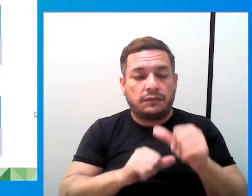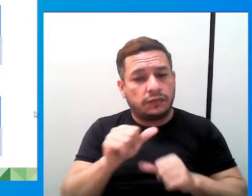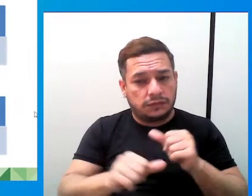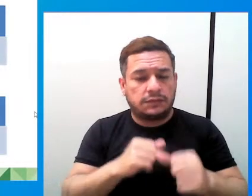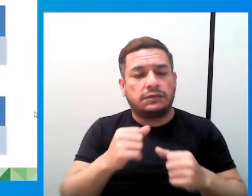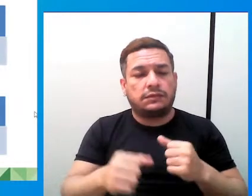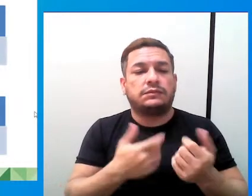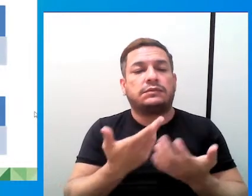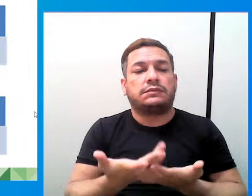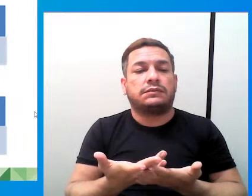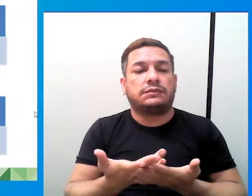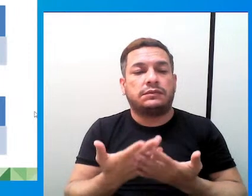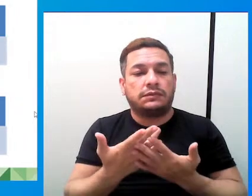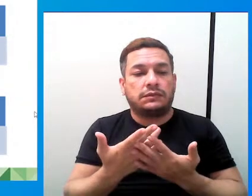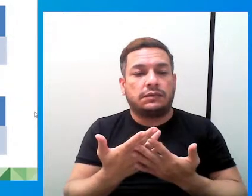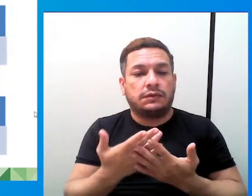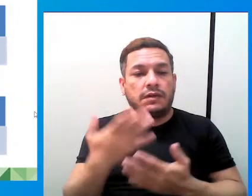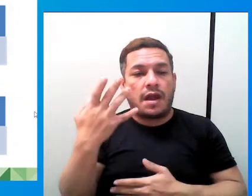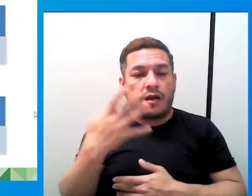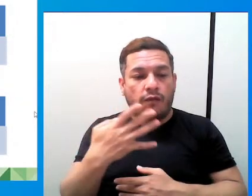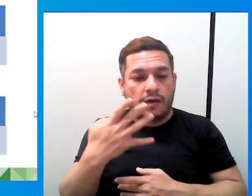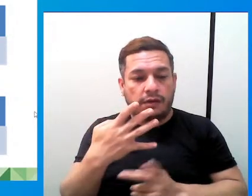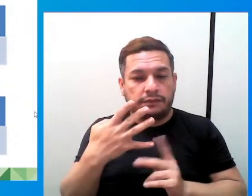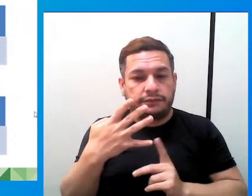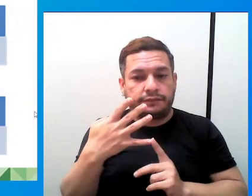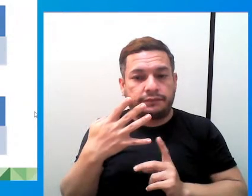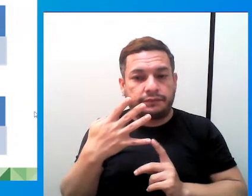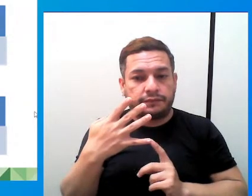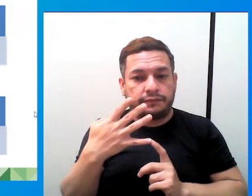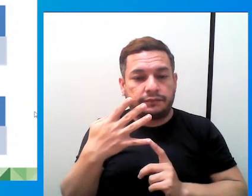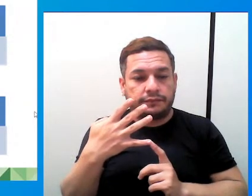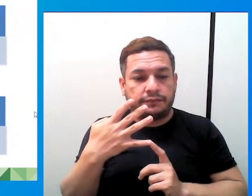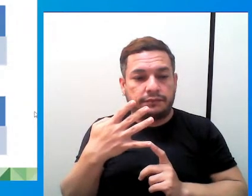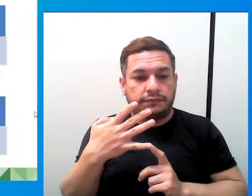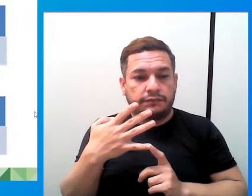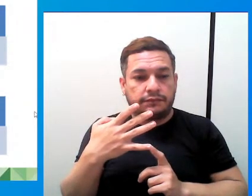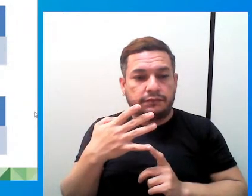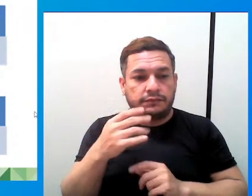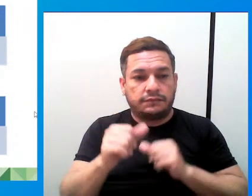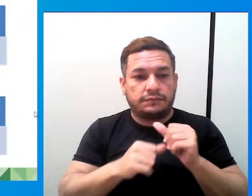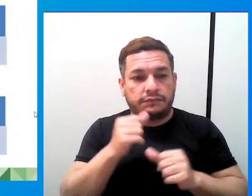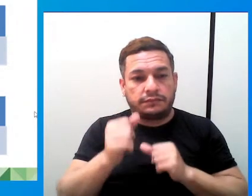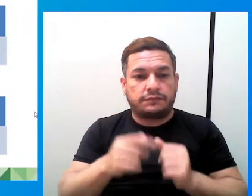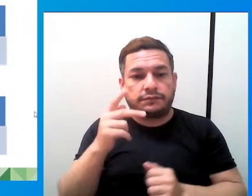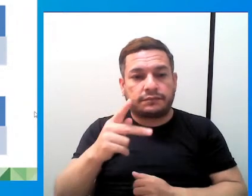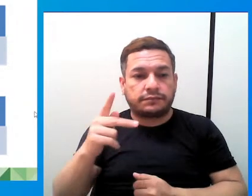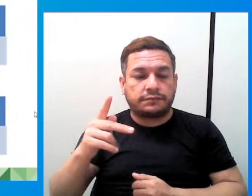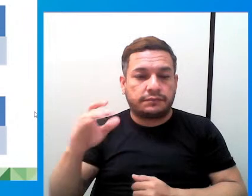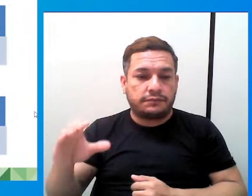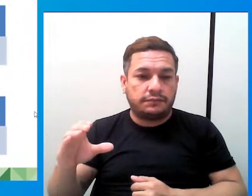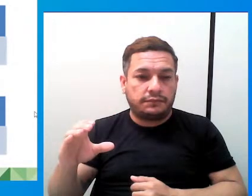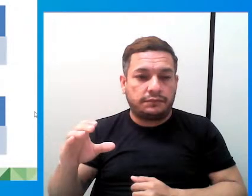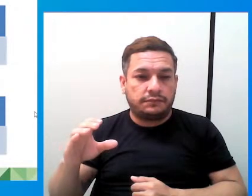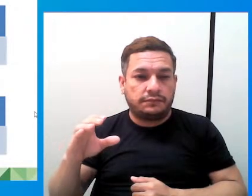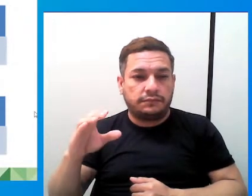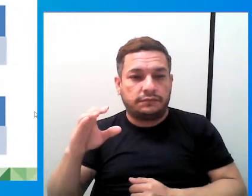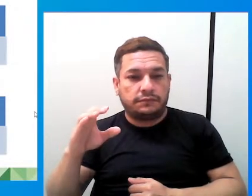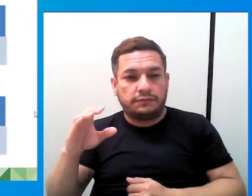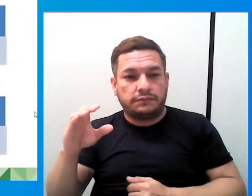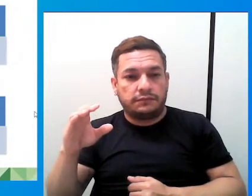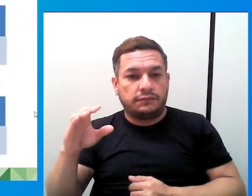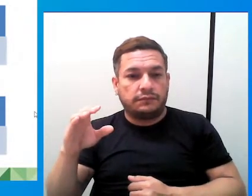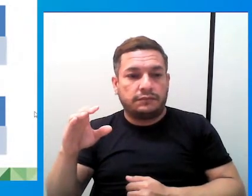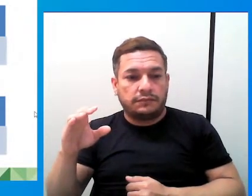mesmo. A etapa 4, nós temos aqui a atualização dos nossos PPCs e a revisão da política.